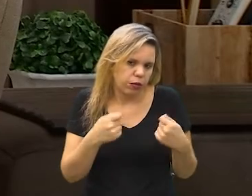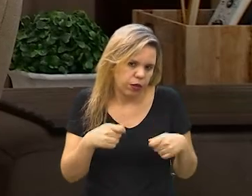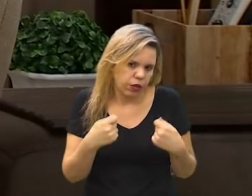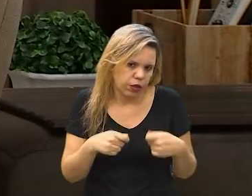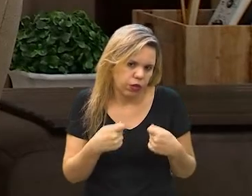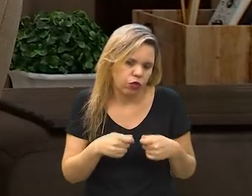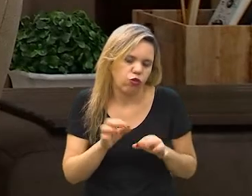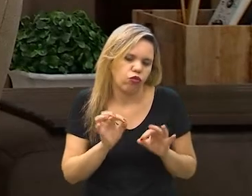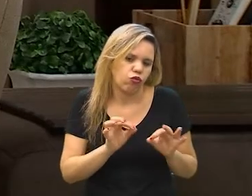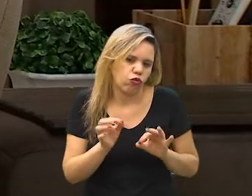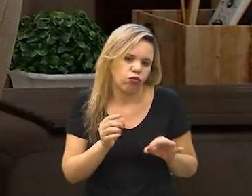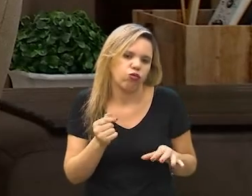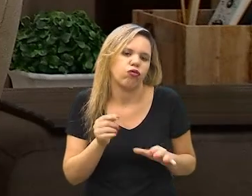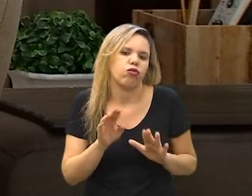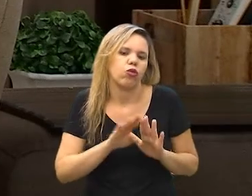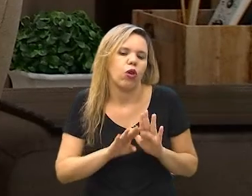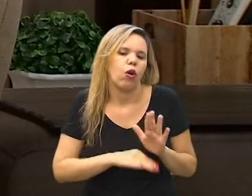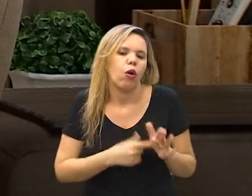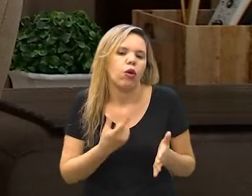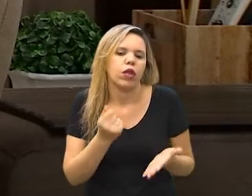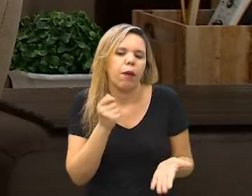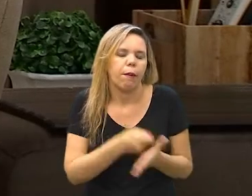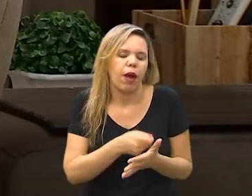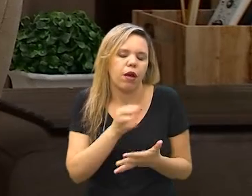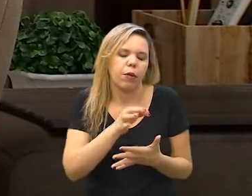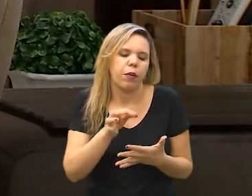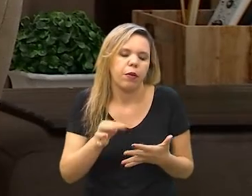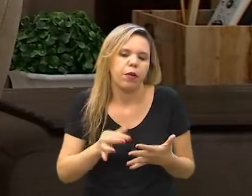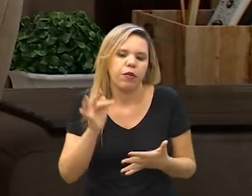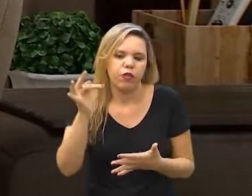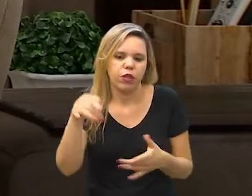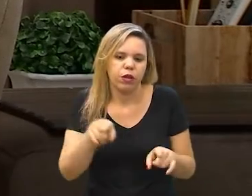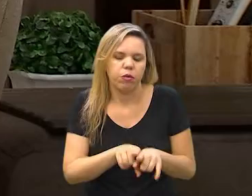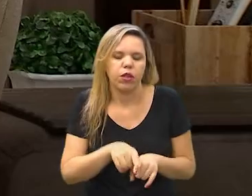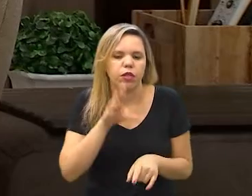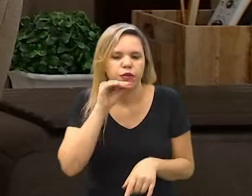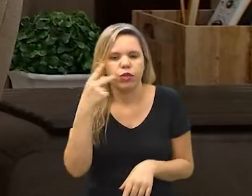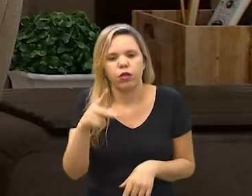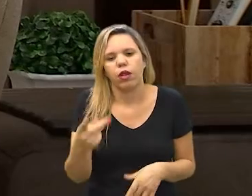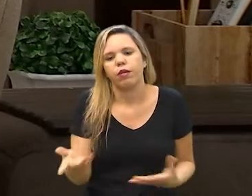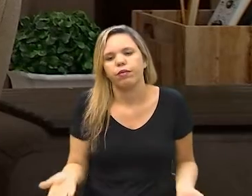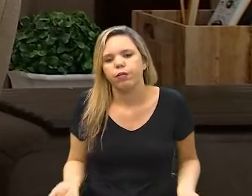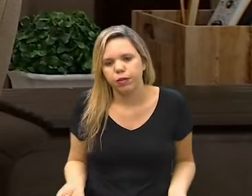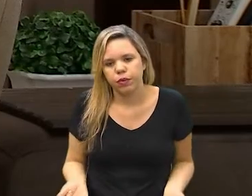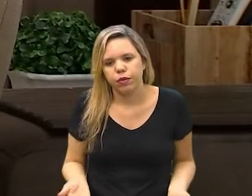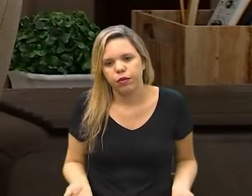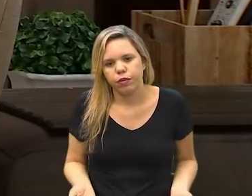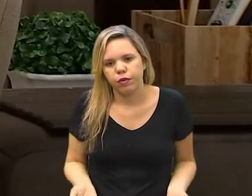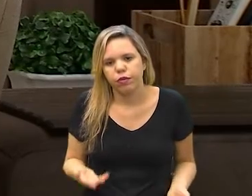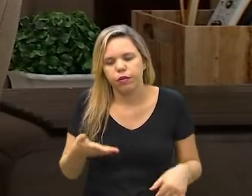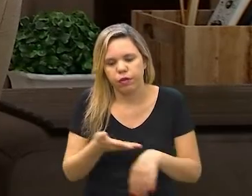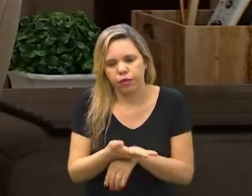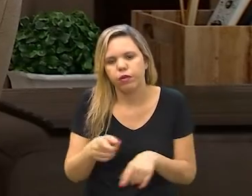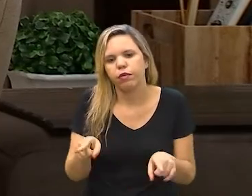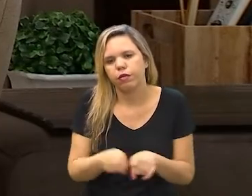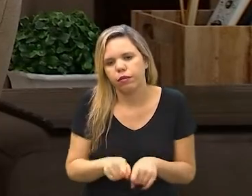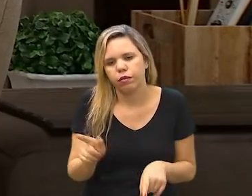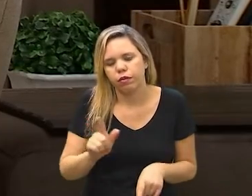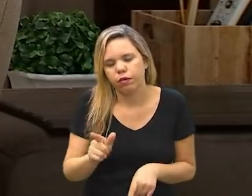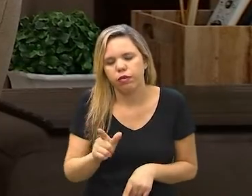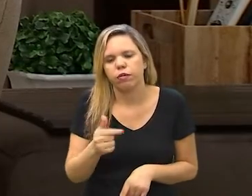precisa projetar quanto que você tem que pagar também para os seus funcionários. E nesse caso entra também,